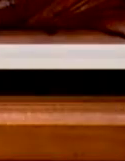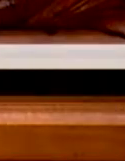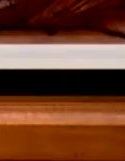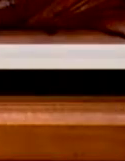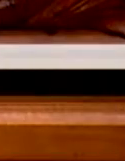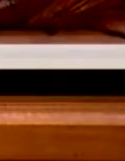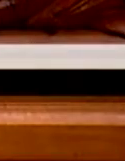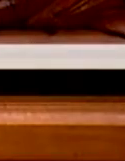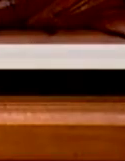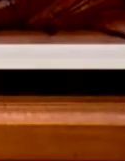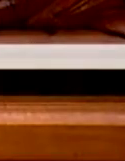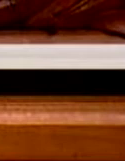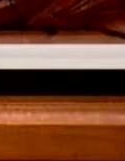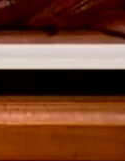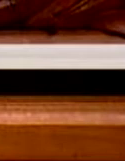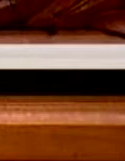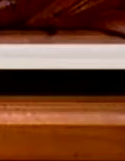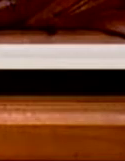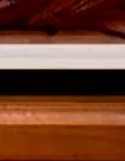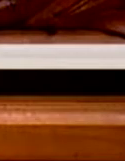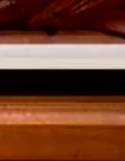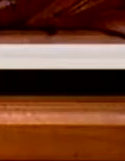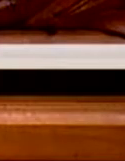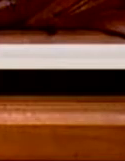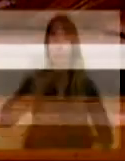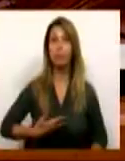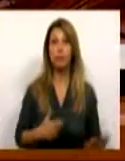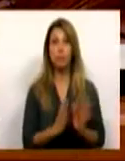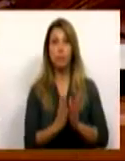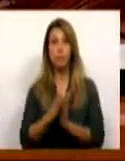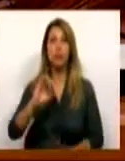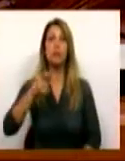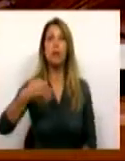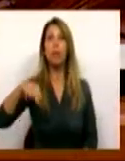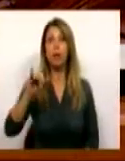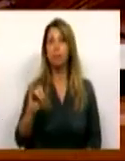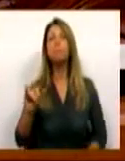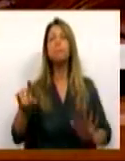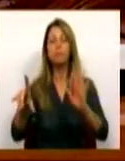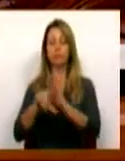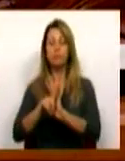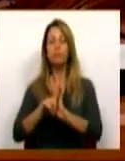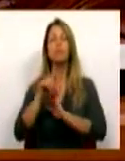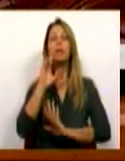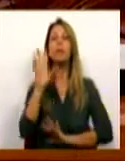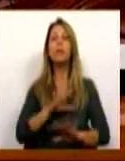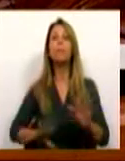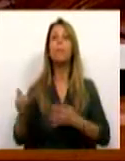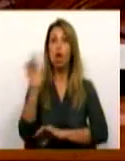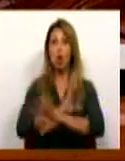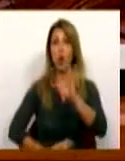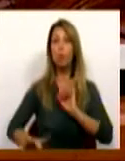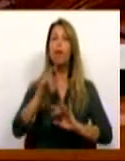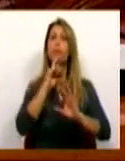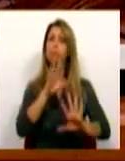A experiência acumulada ao longo das CPIs, as audições realizadas e a análise da legislação nacional e europeia permitem-nos constituir um acervo de propostas